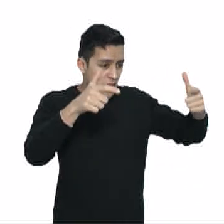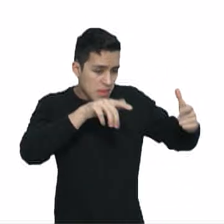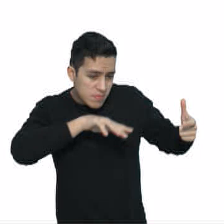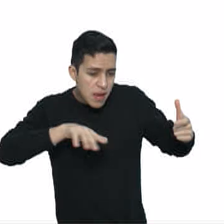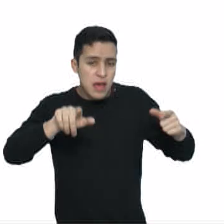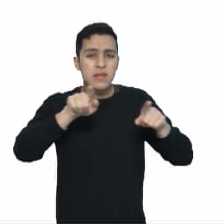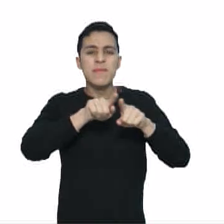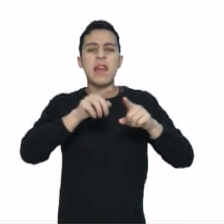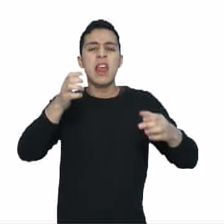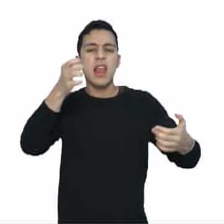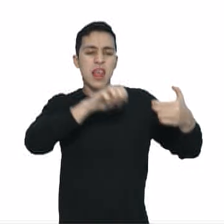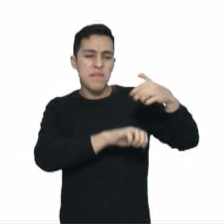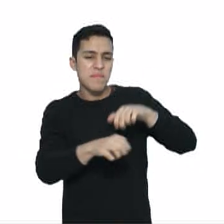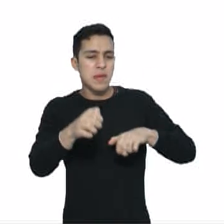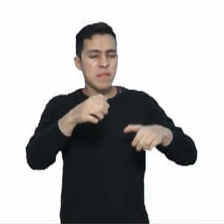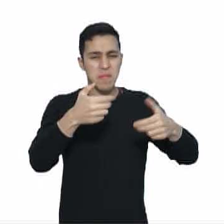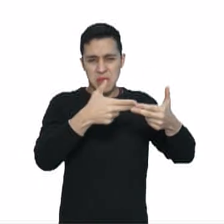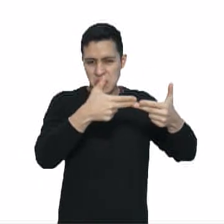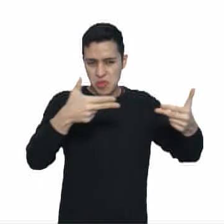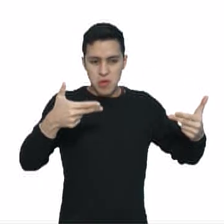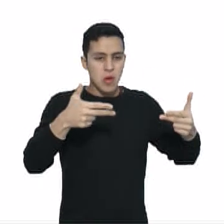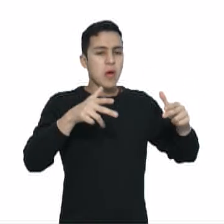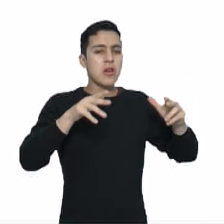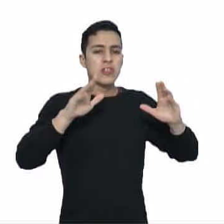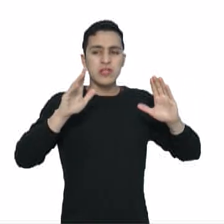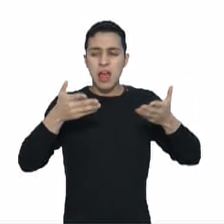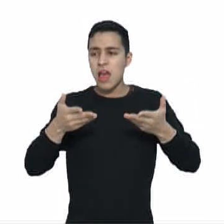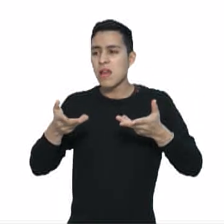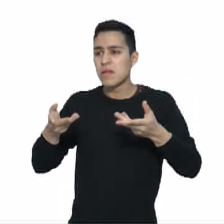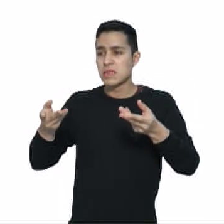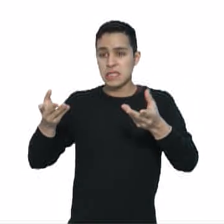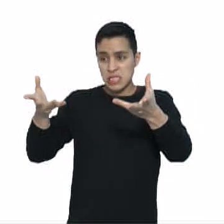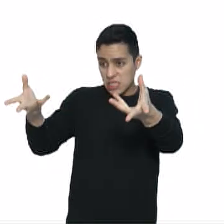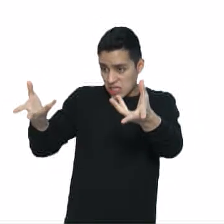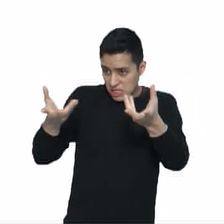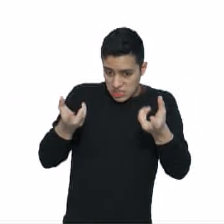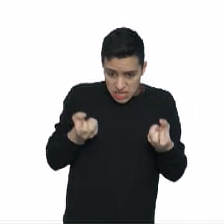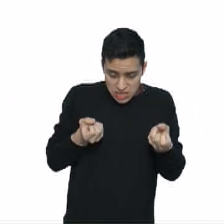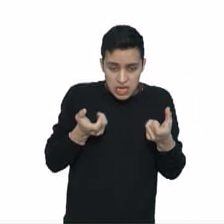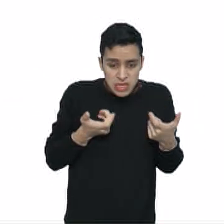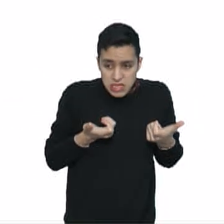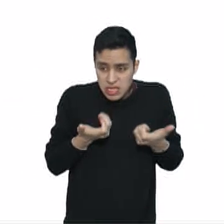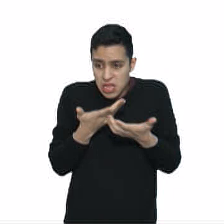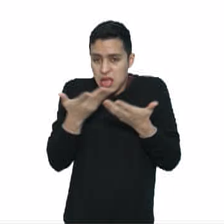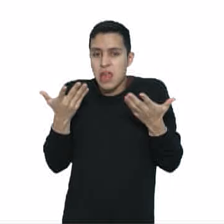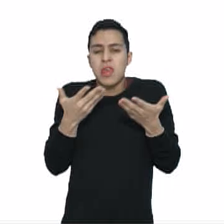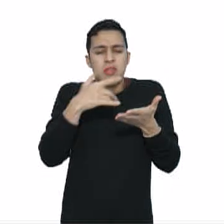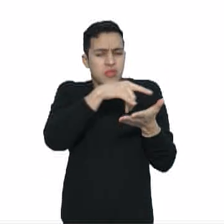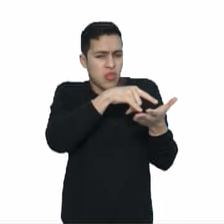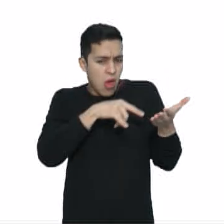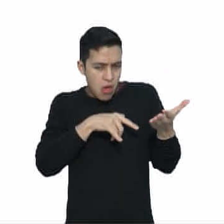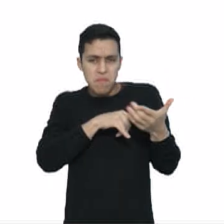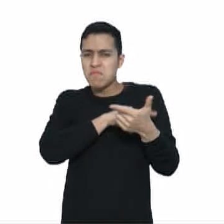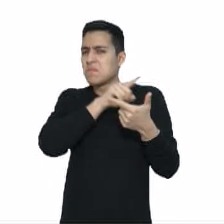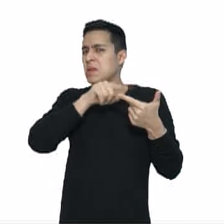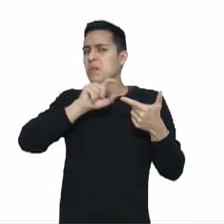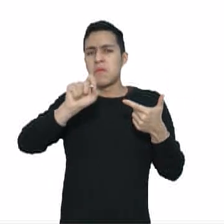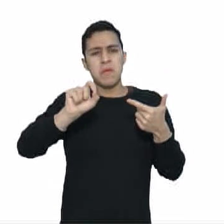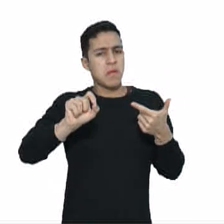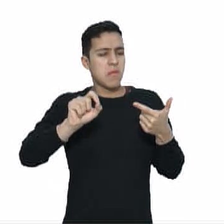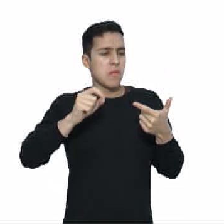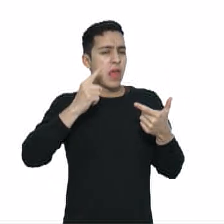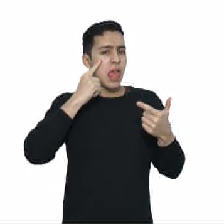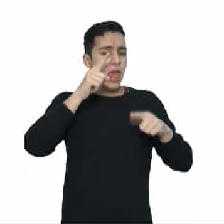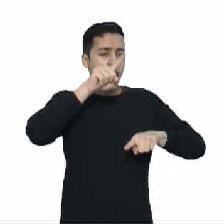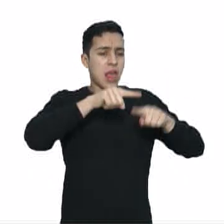equipamentos onde são recolhidos, tratados e disponibilizados todos os tipos de documento que constituem